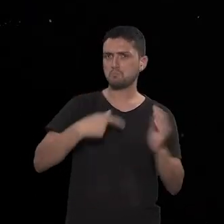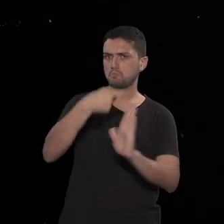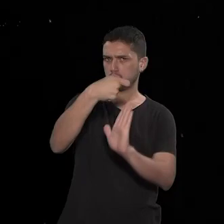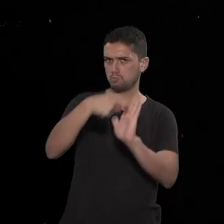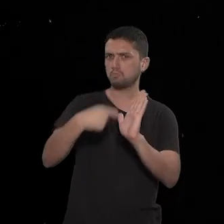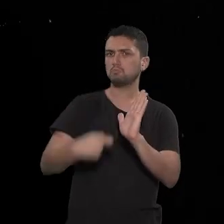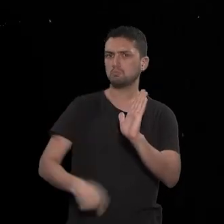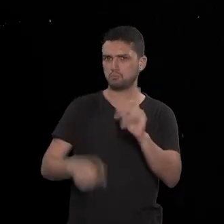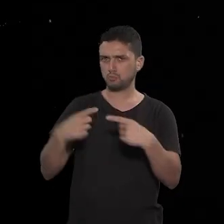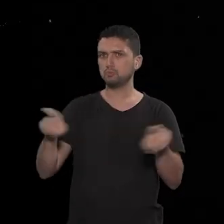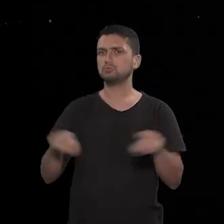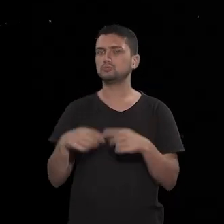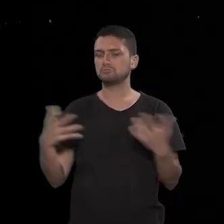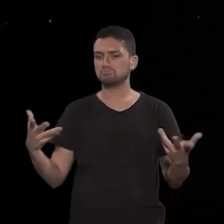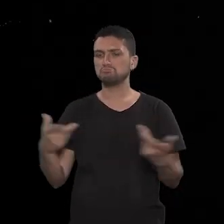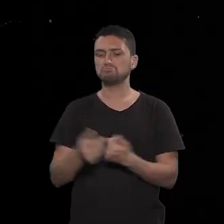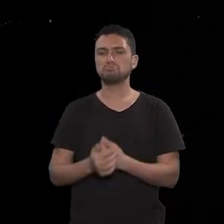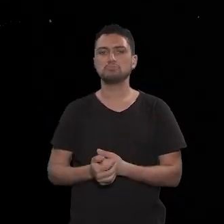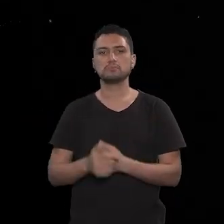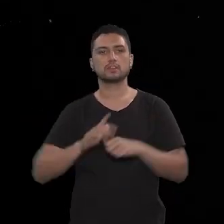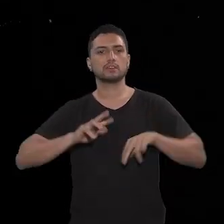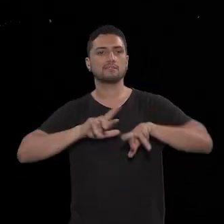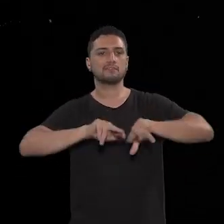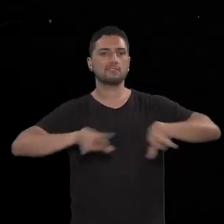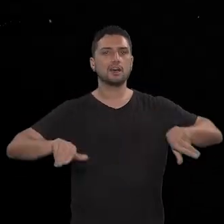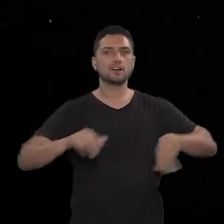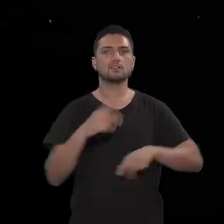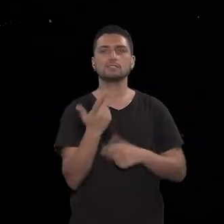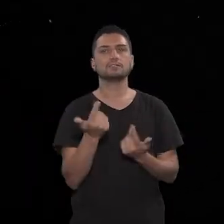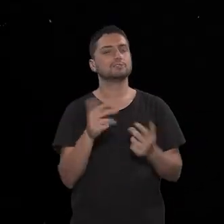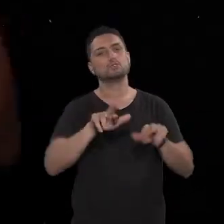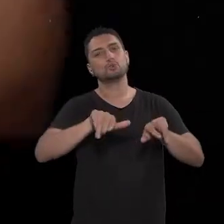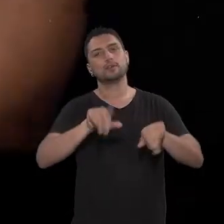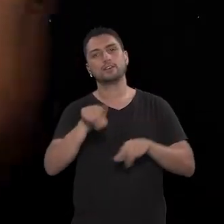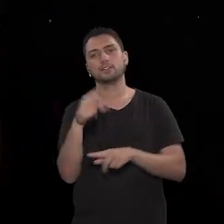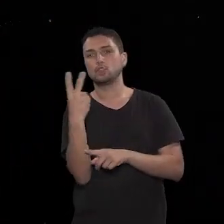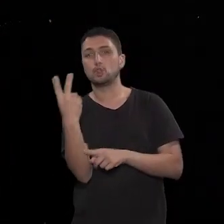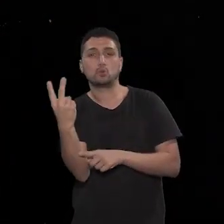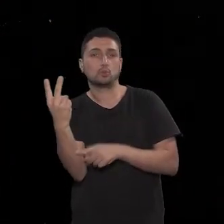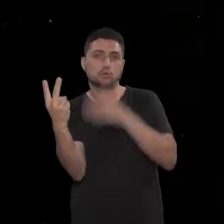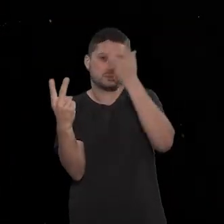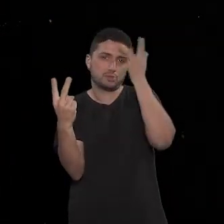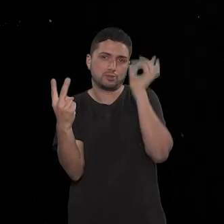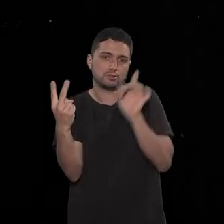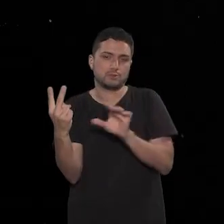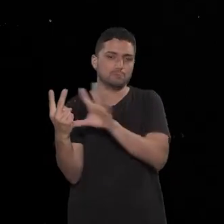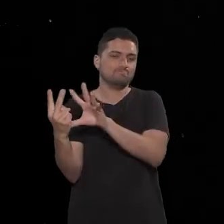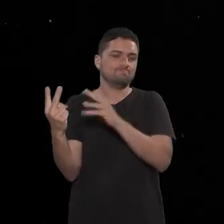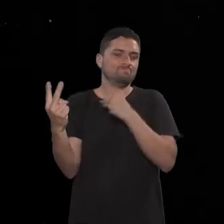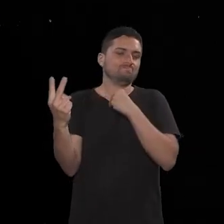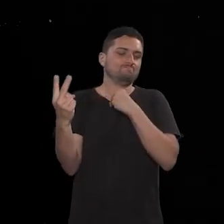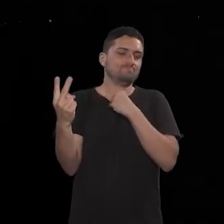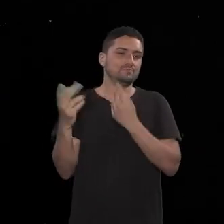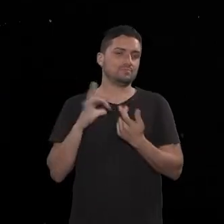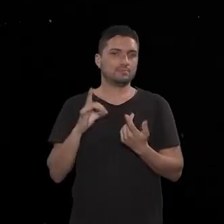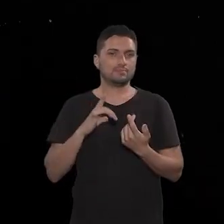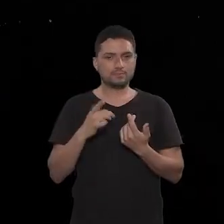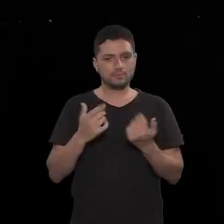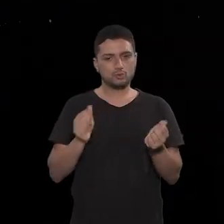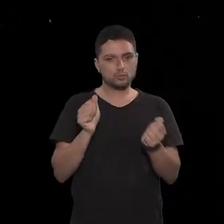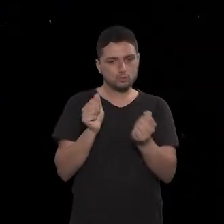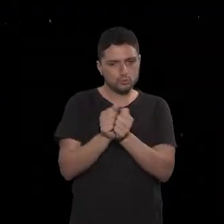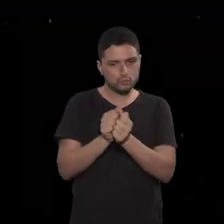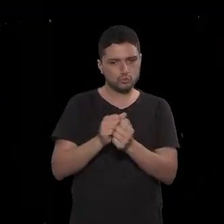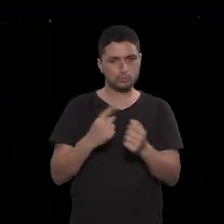Dias. E ele era compositor também do samba, então não era aquela coisa de vários compositores, era 2 compositores, né, nessa época, aqui também no Rio,